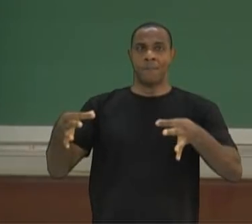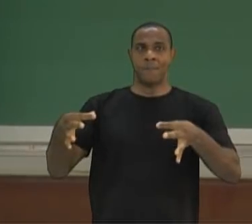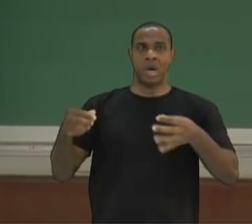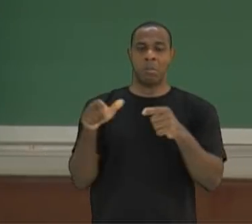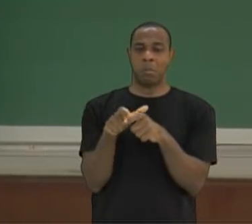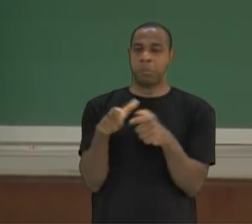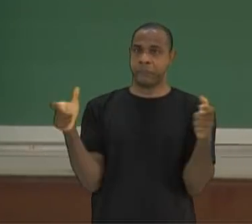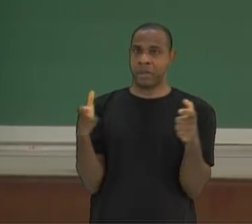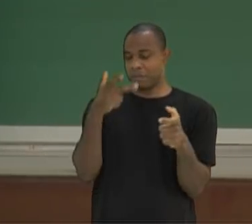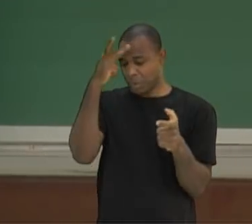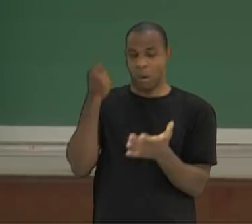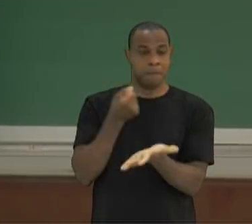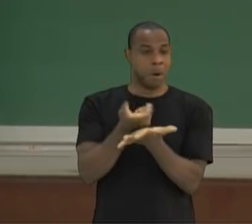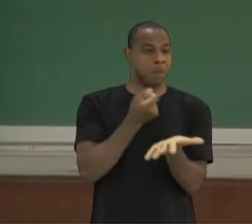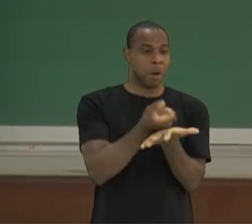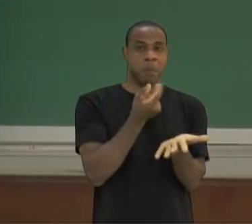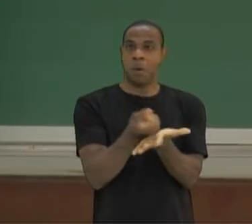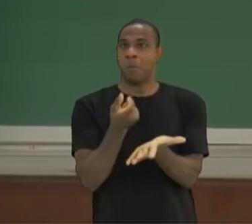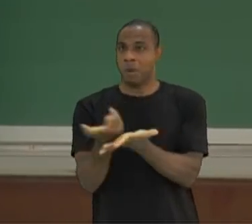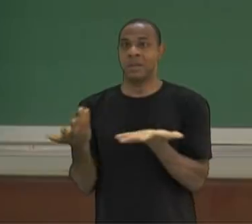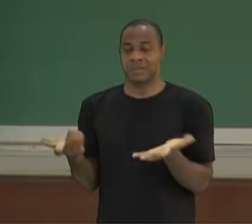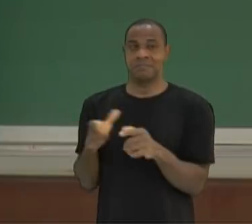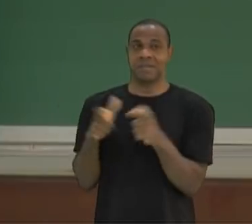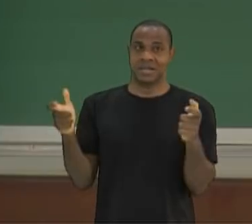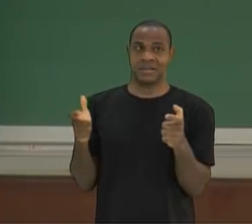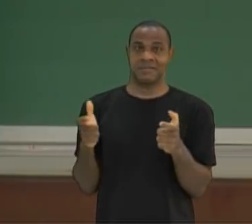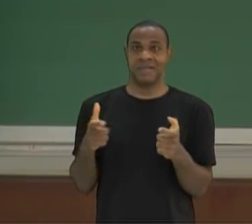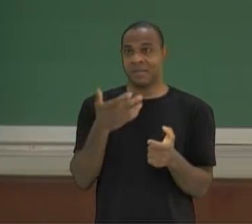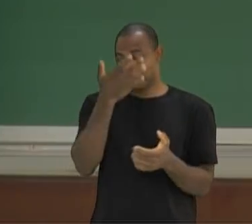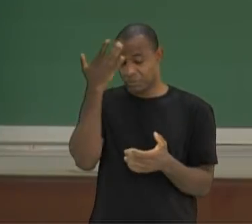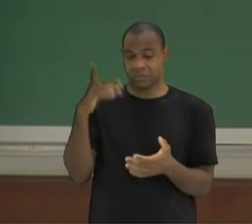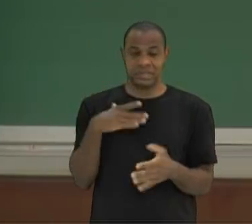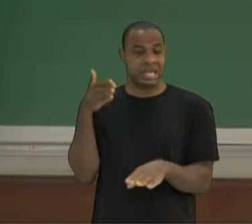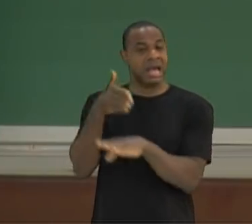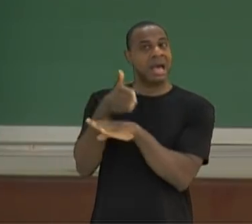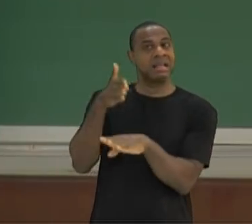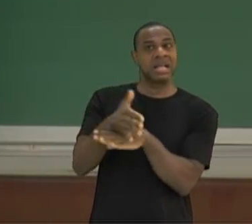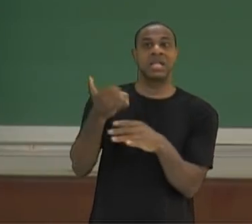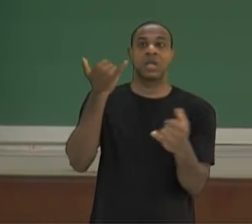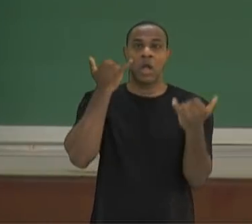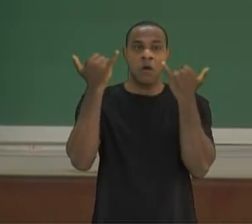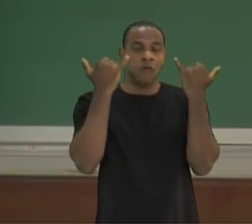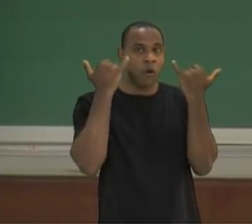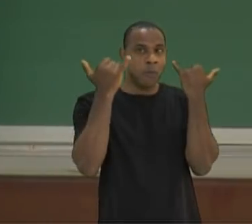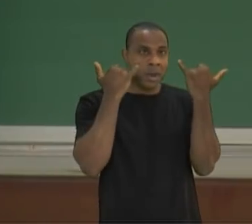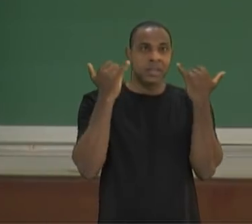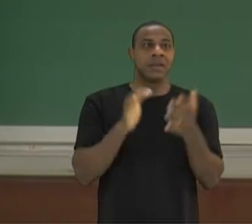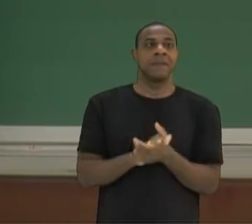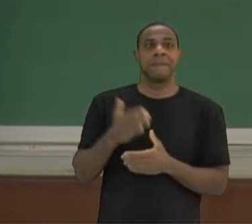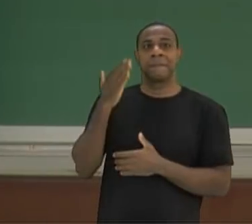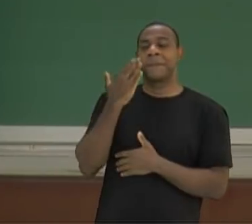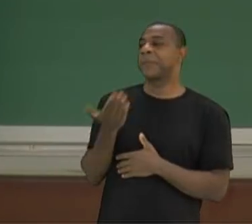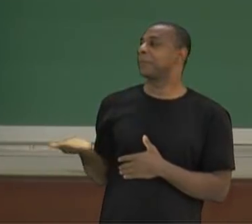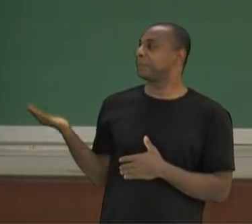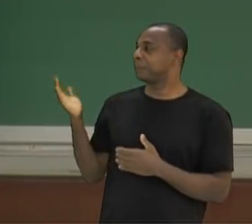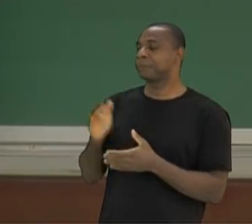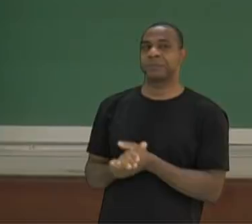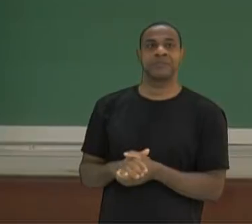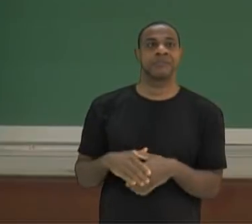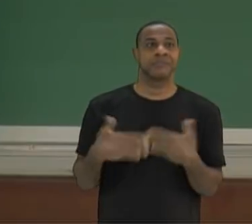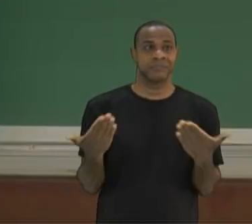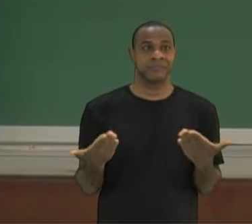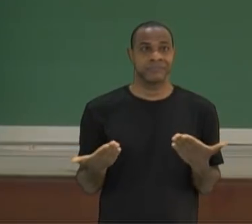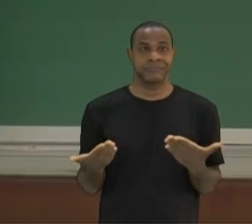maior. Então, como chegam as informações? Como as pessoas têm acesso à informação? Claro que no Sudeste é muito maior do que em outras partes do